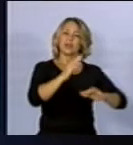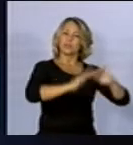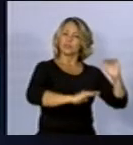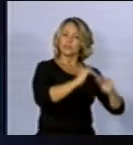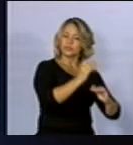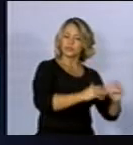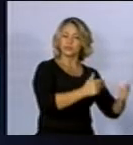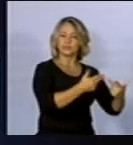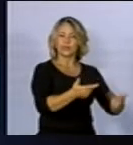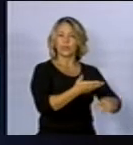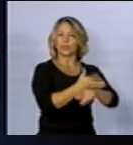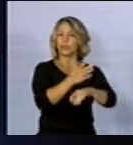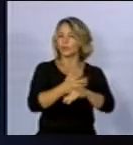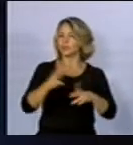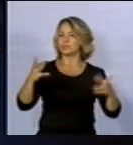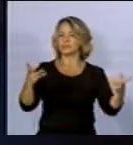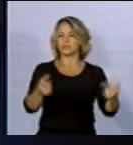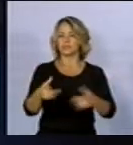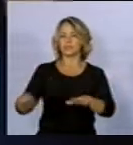equidade